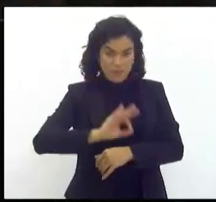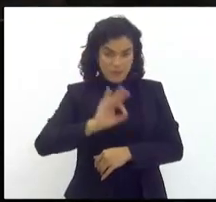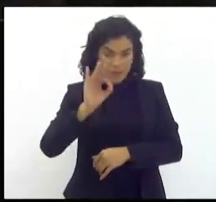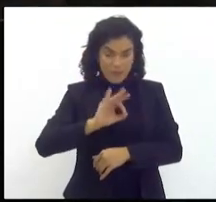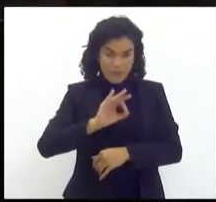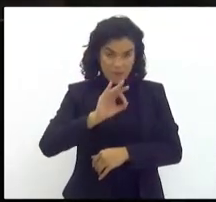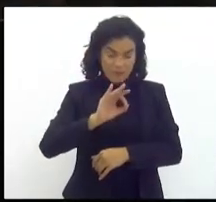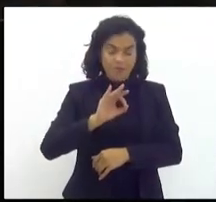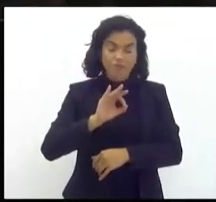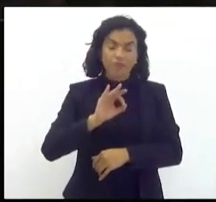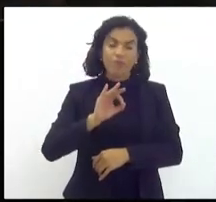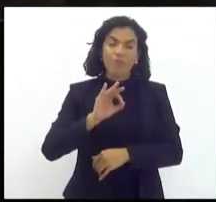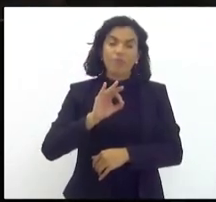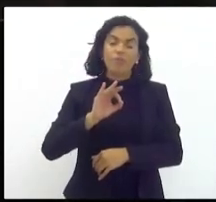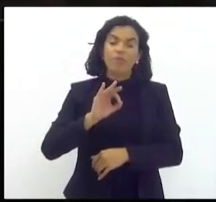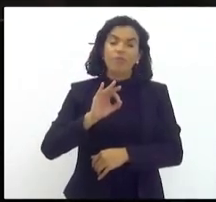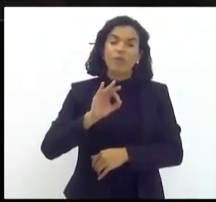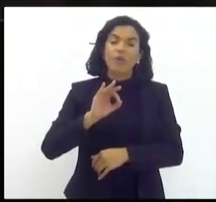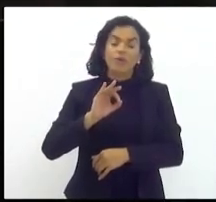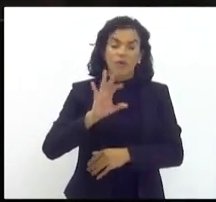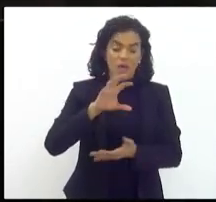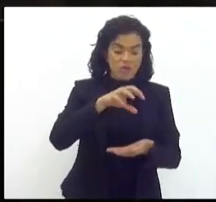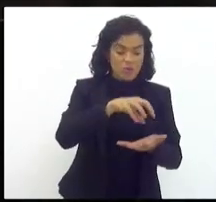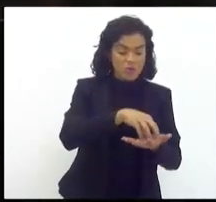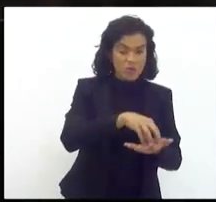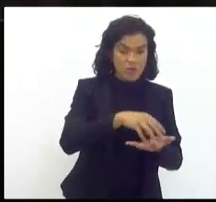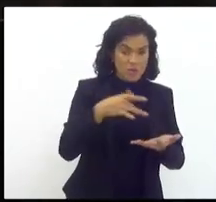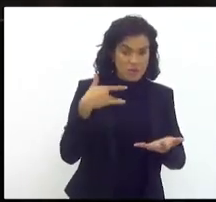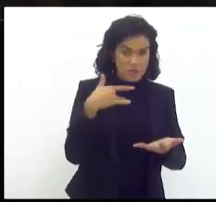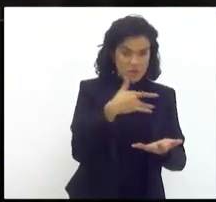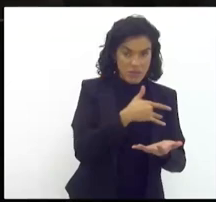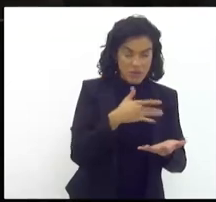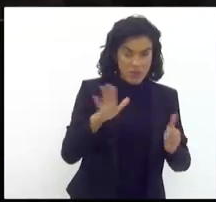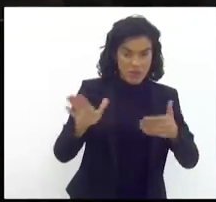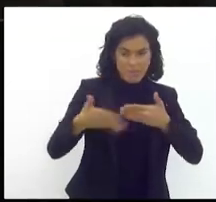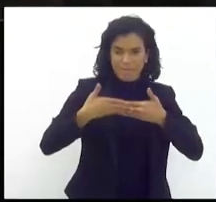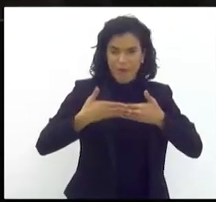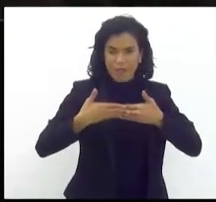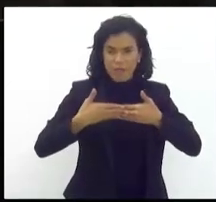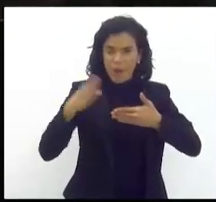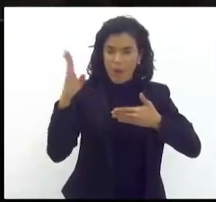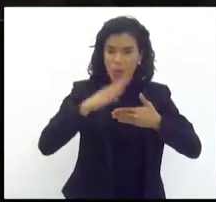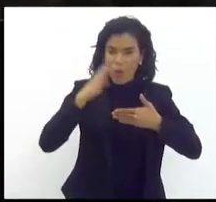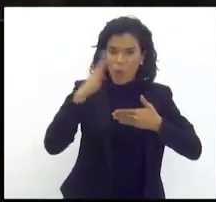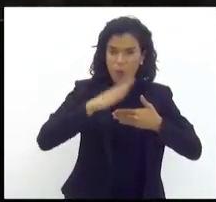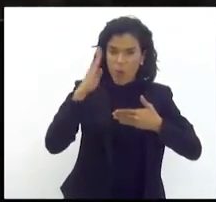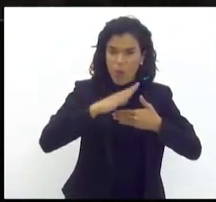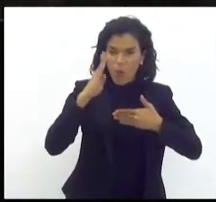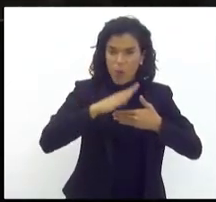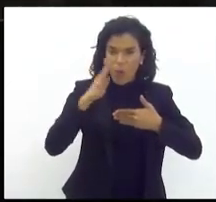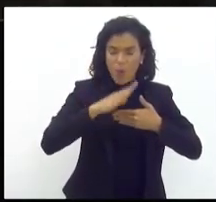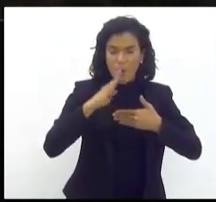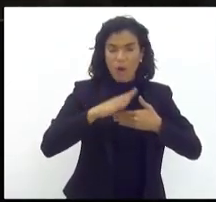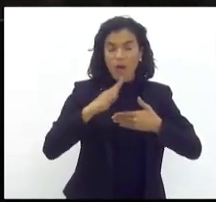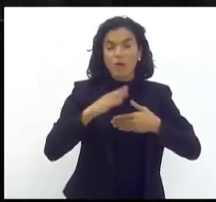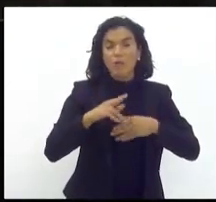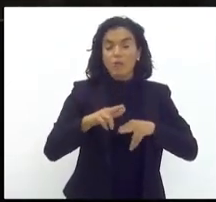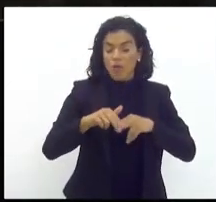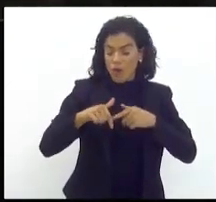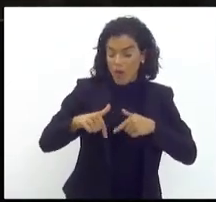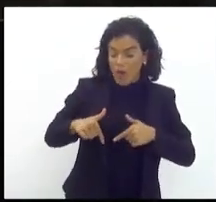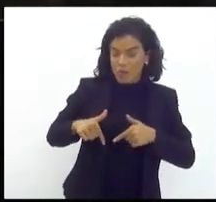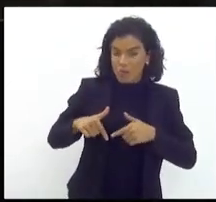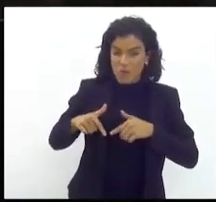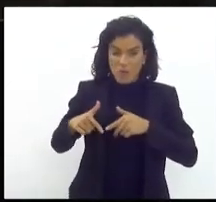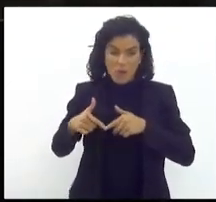que as unidades de saúde fecham as pressas de antes dessas ações